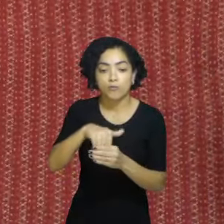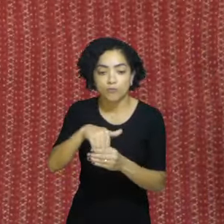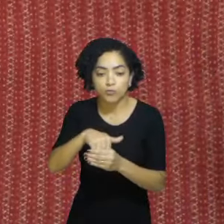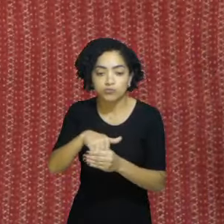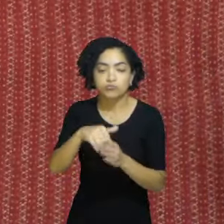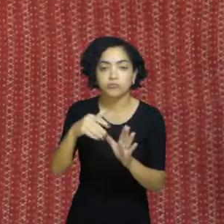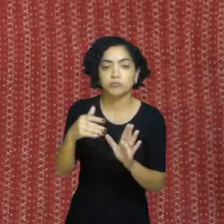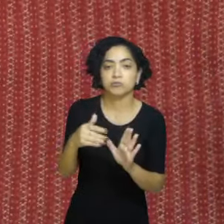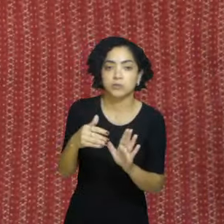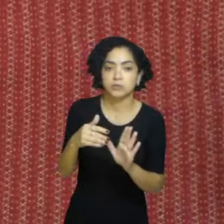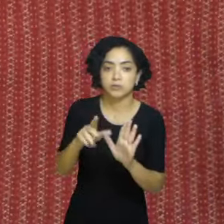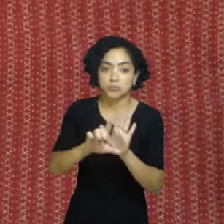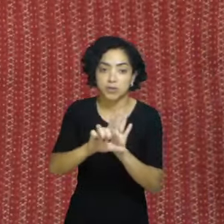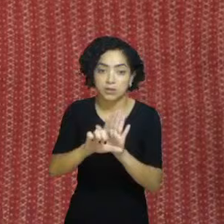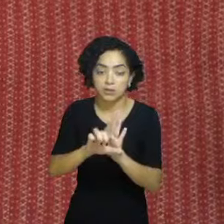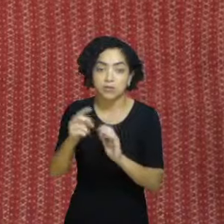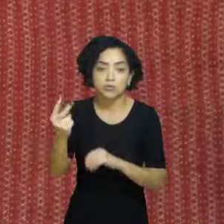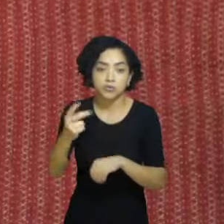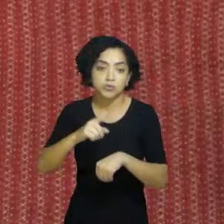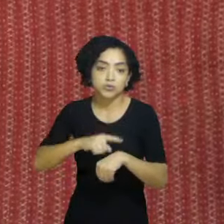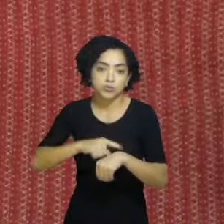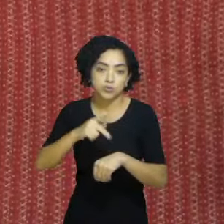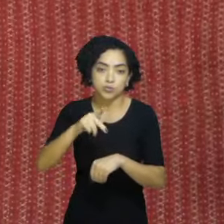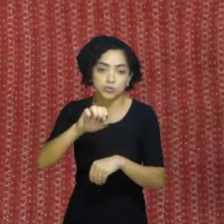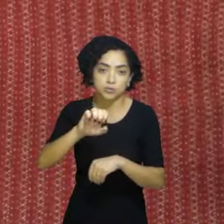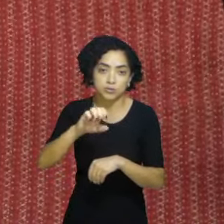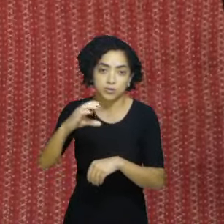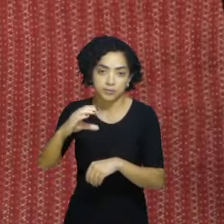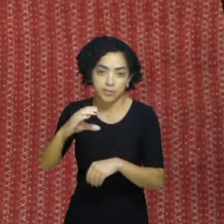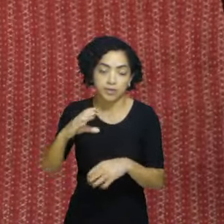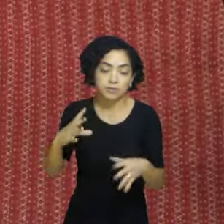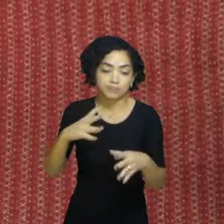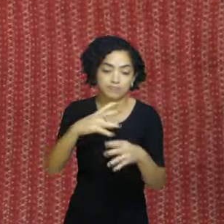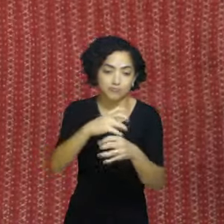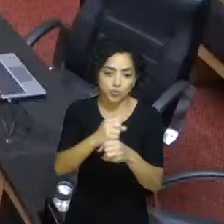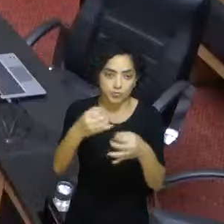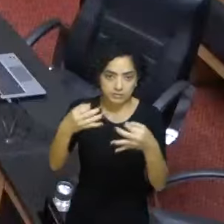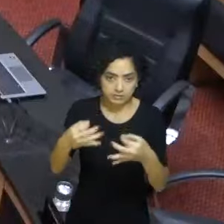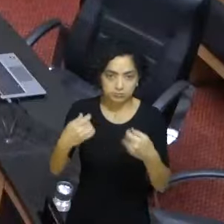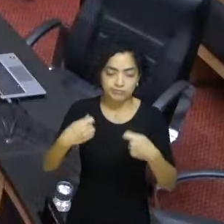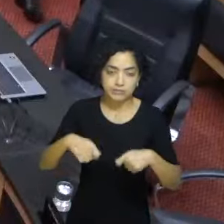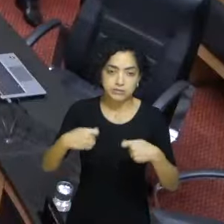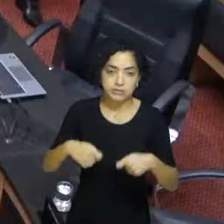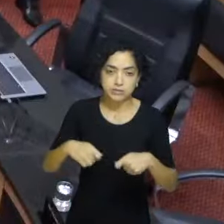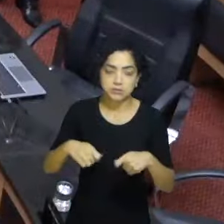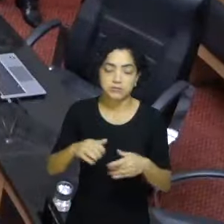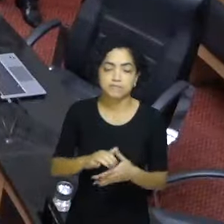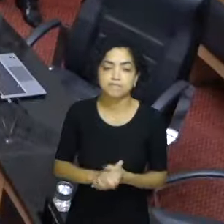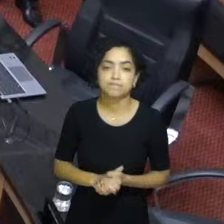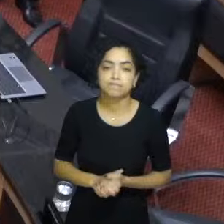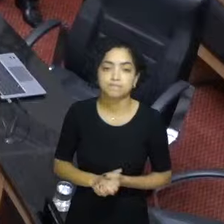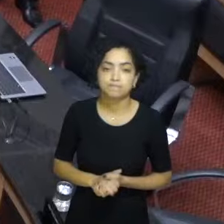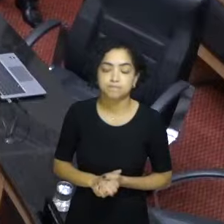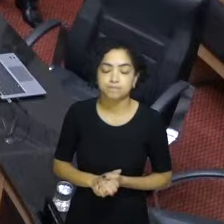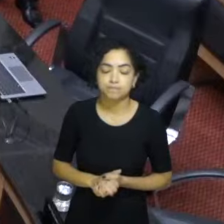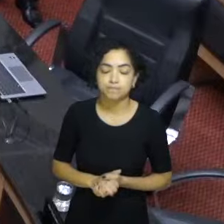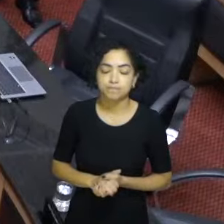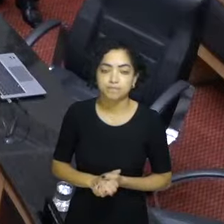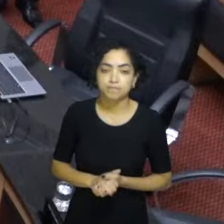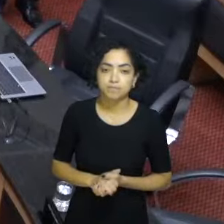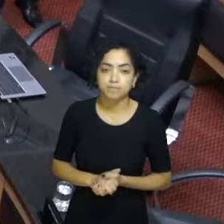segundo turno da PEC, que é necessário o nosso quórum aqui em plenário. Obrigado. Só assim poderei atender o requerimento verbal